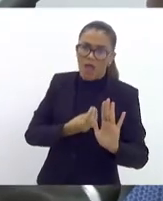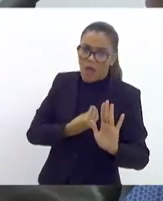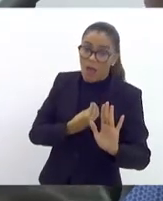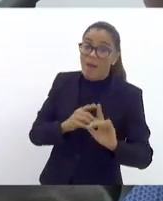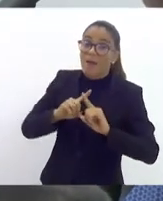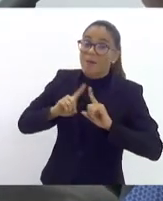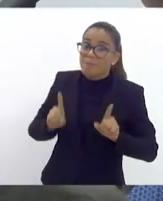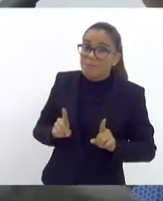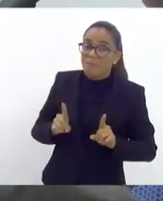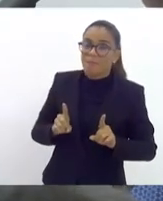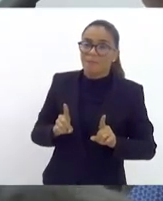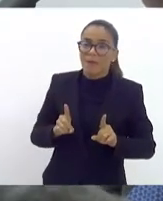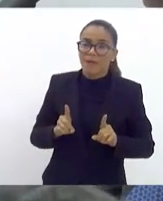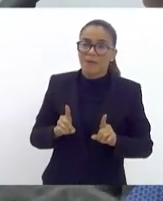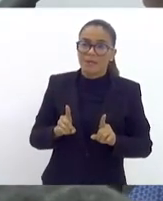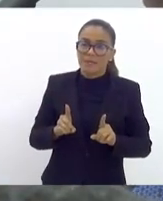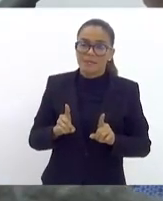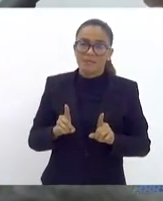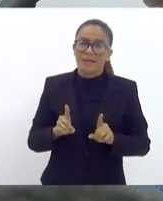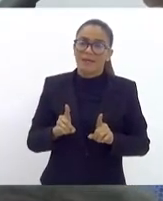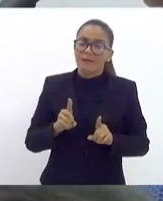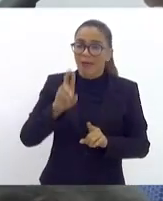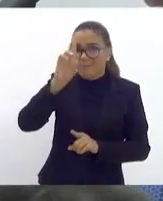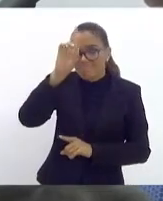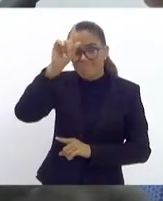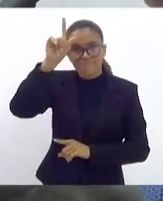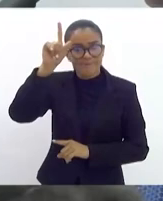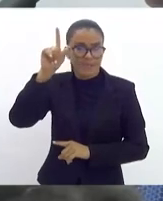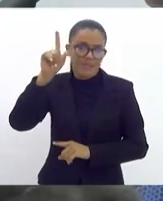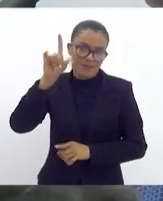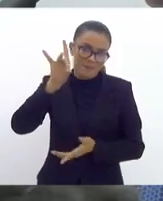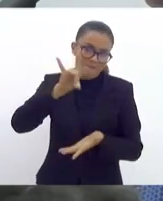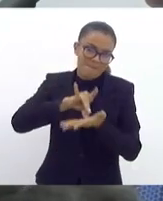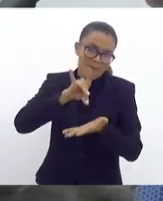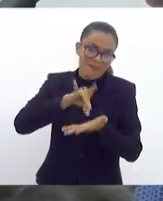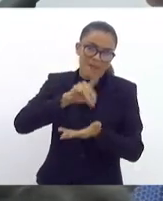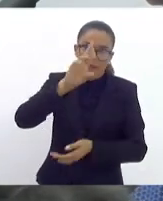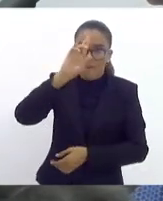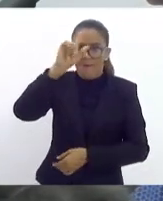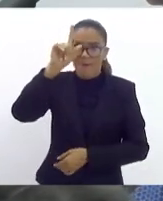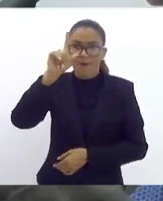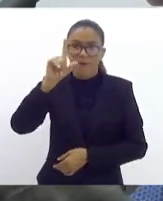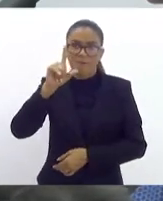está é equivocada salve melhor